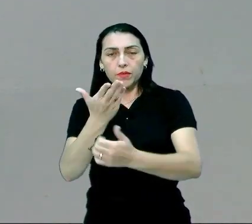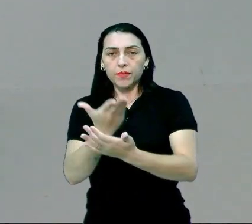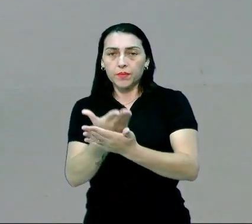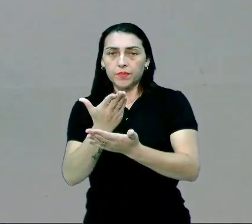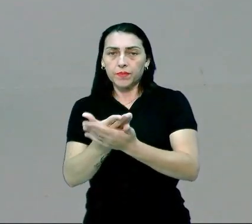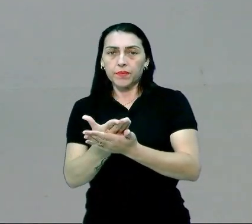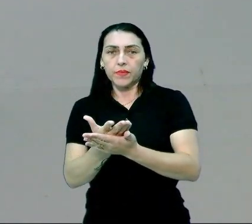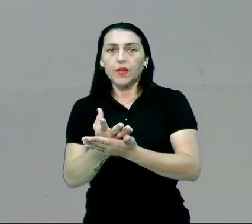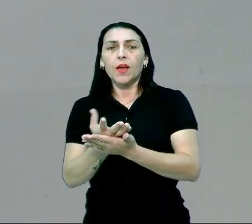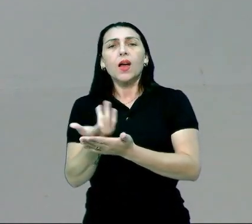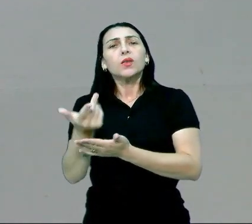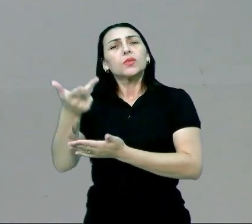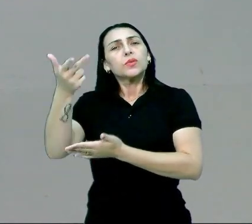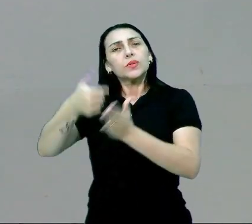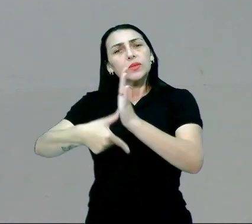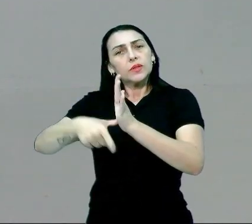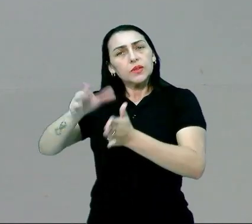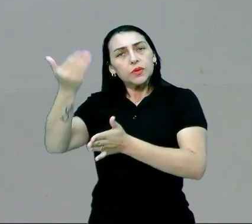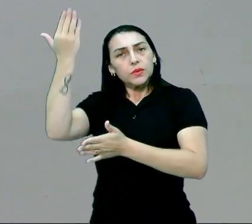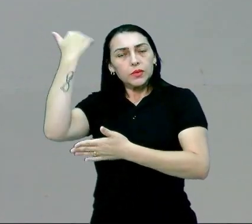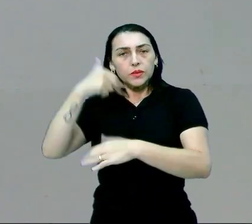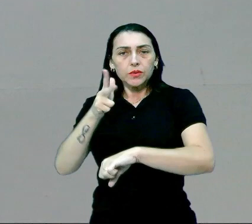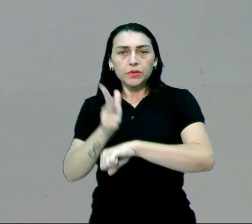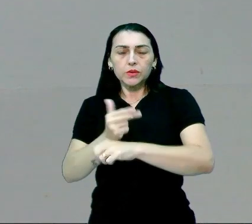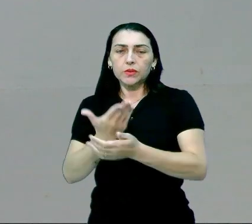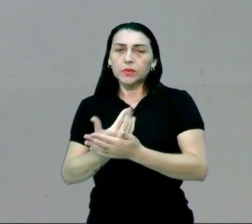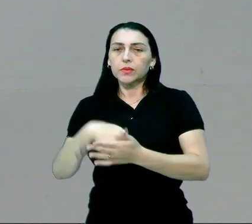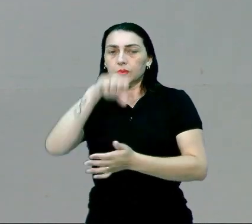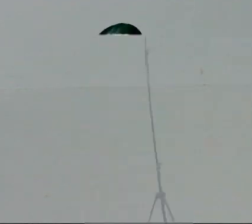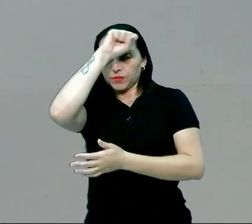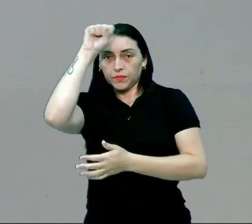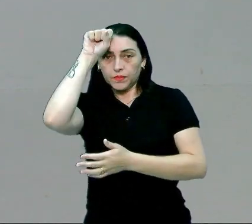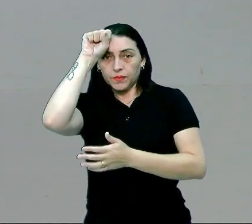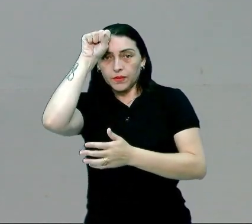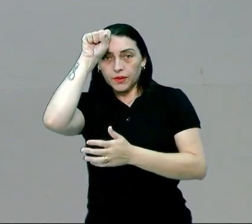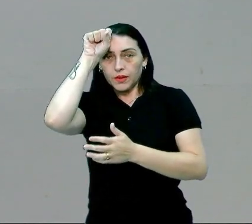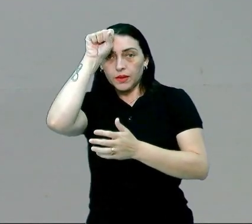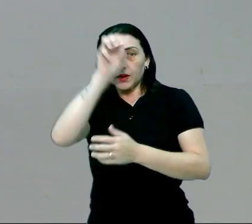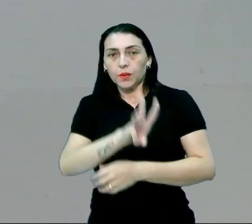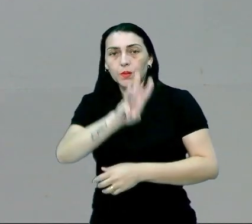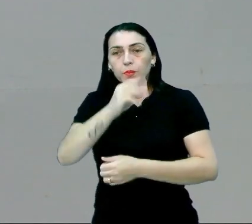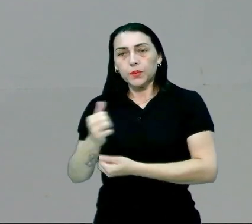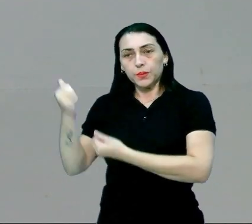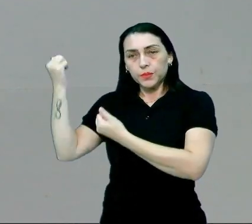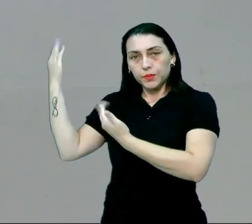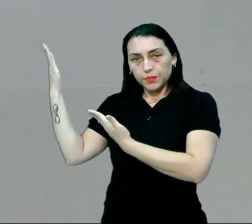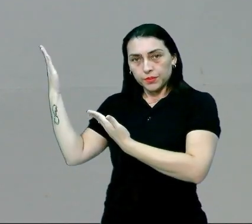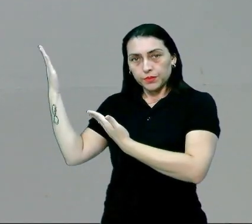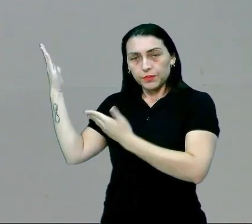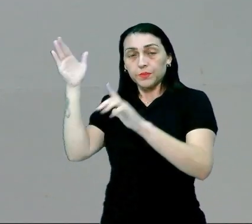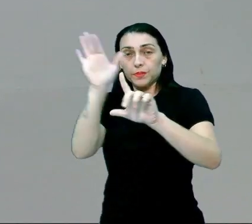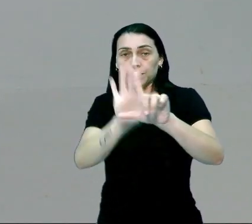videoaula? Quer assistir as outras videoaulas de Sociologia? O link das nossas plataformas está